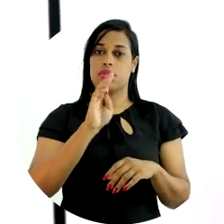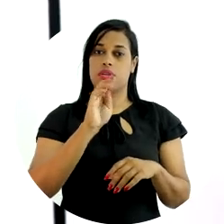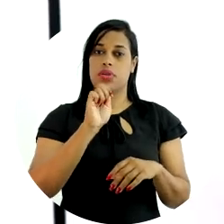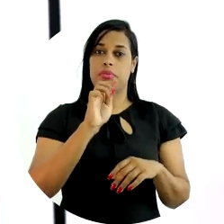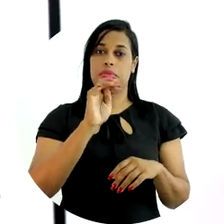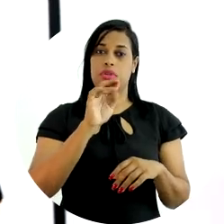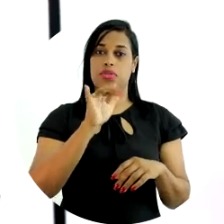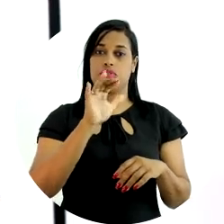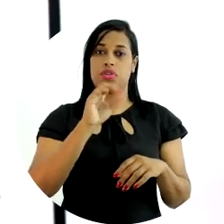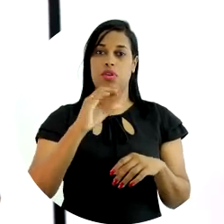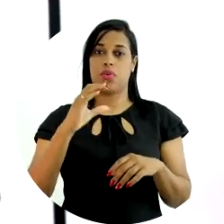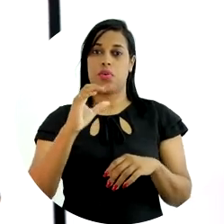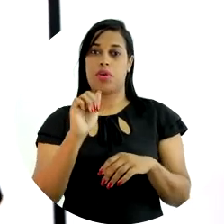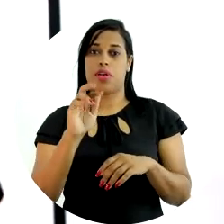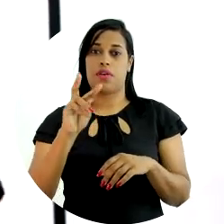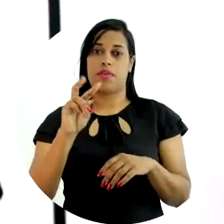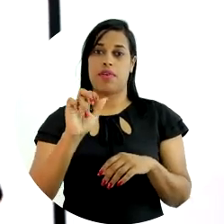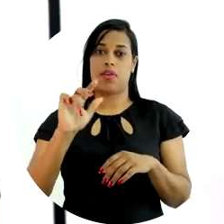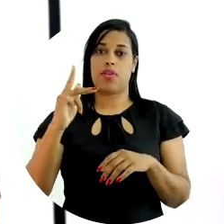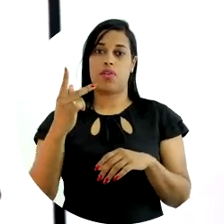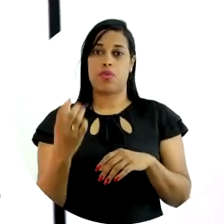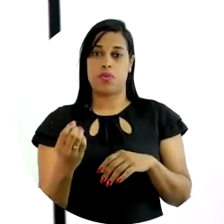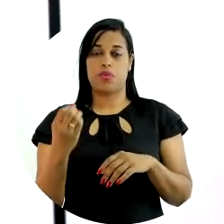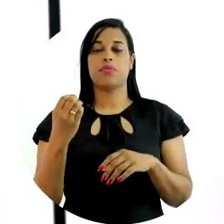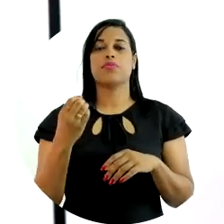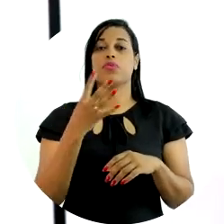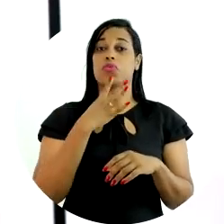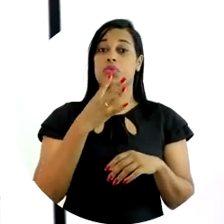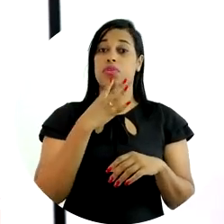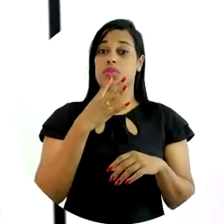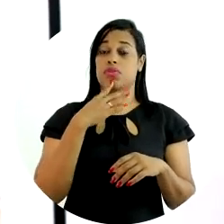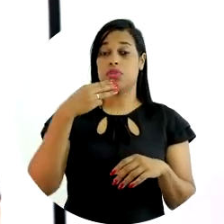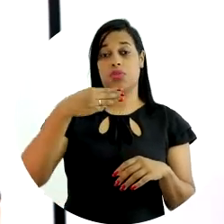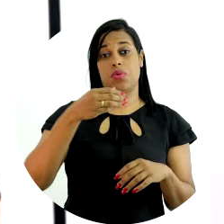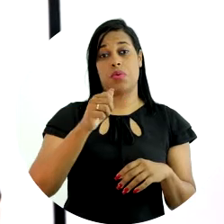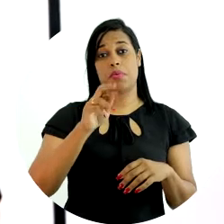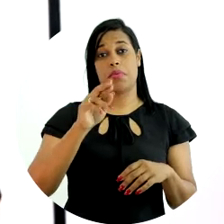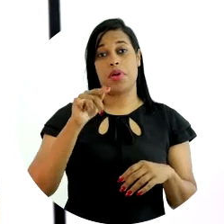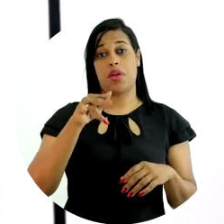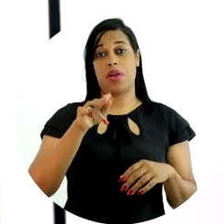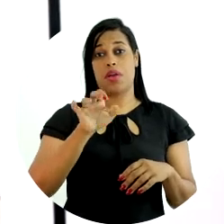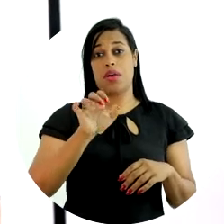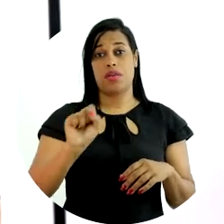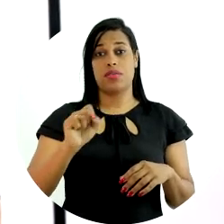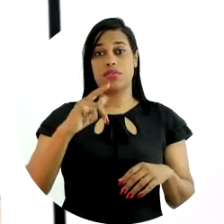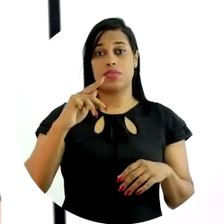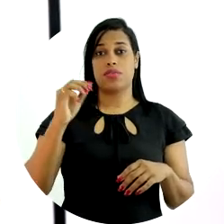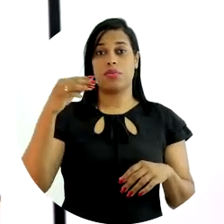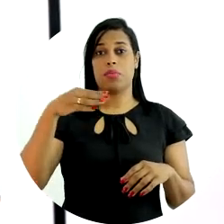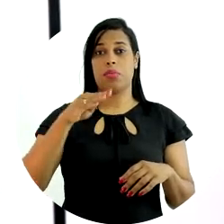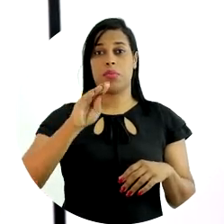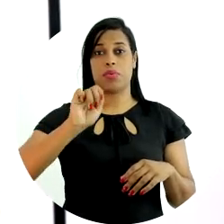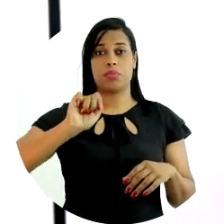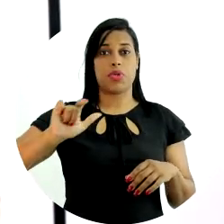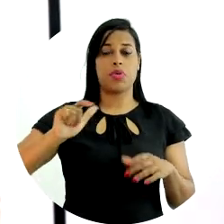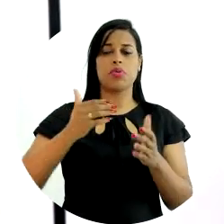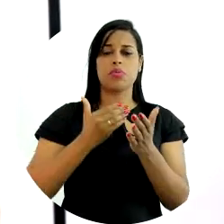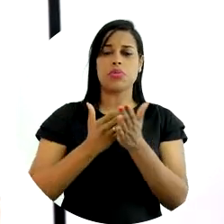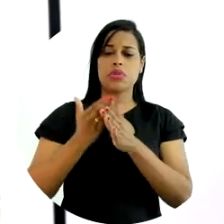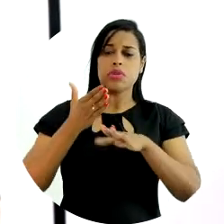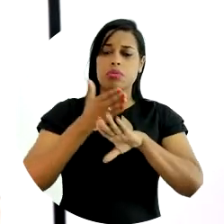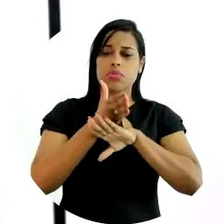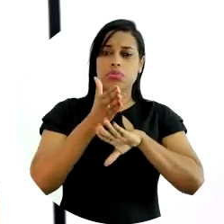que foi Sebastião José de Carvalho, que ficou conhecido como Marquês de Pombal, e esse primeiro-ministro começou a introduzir